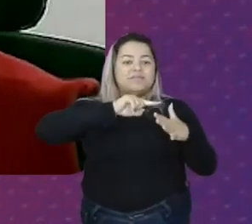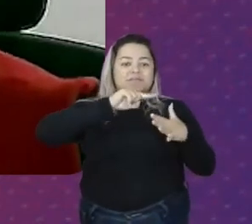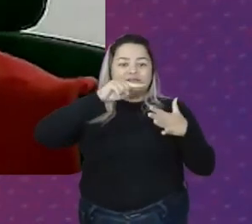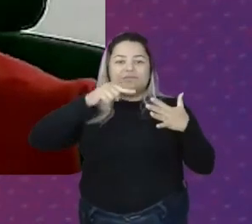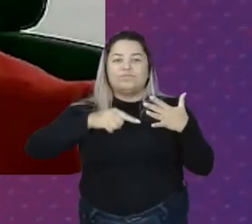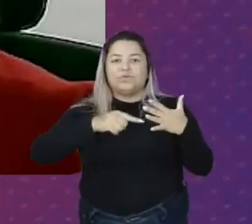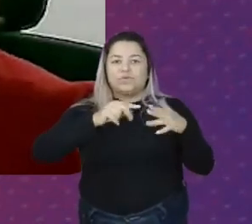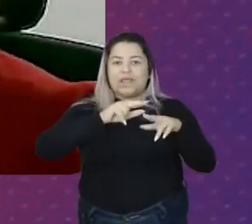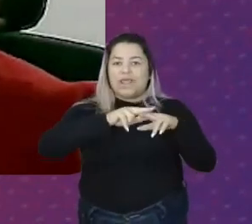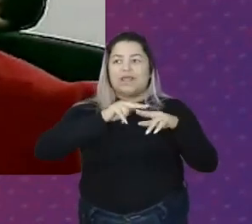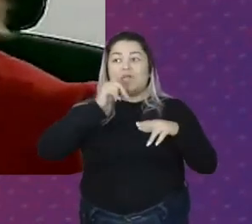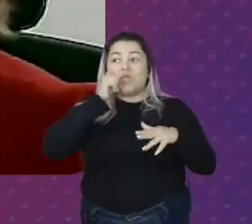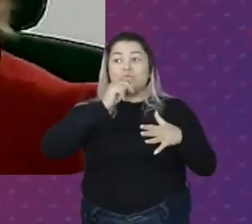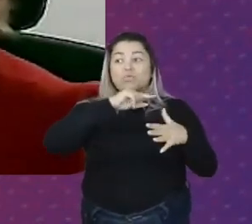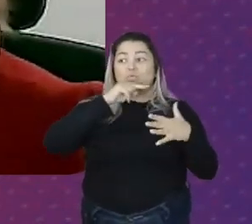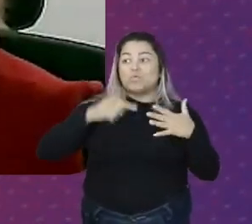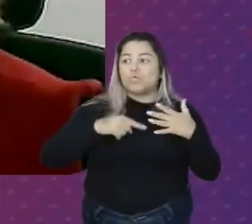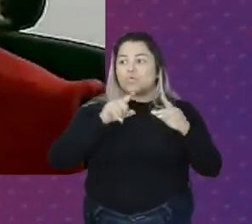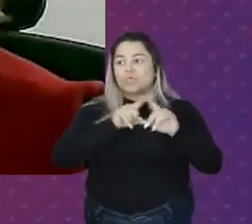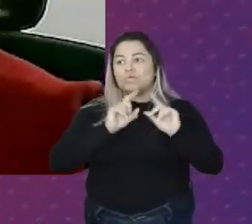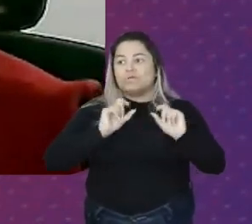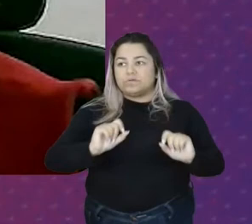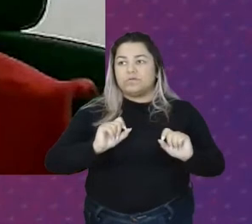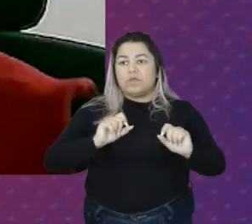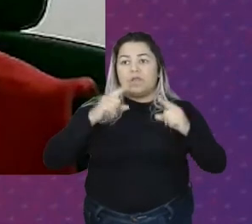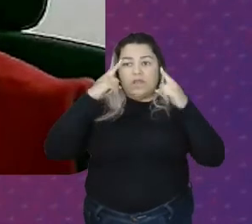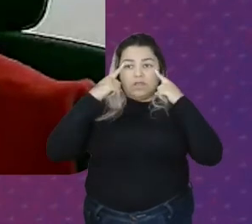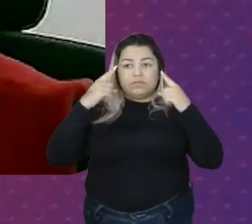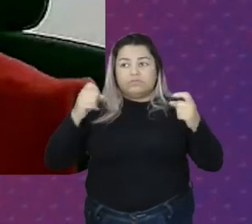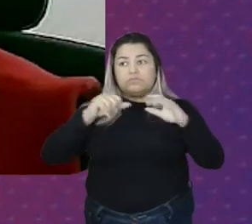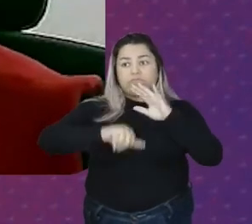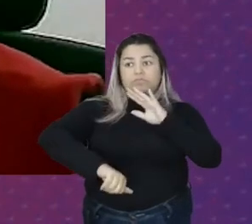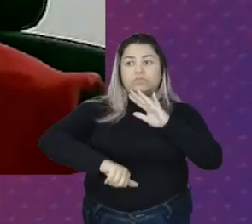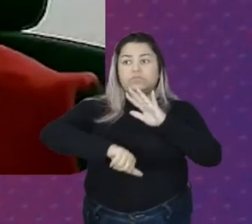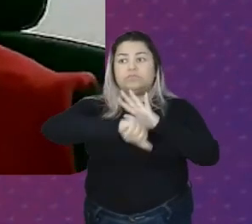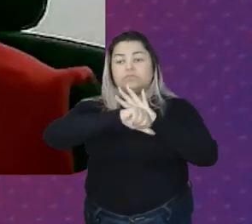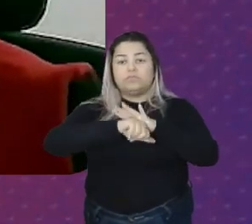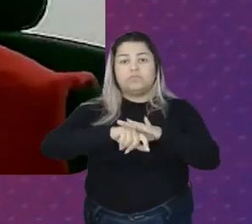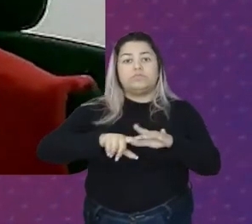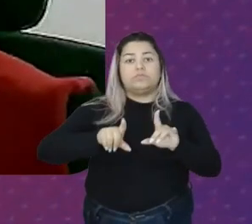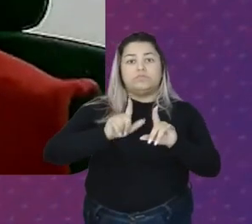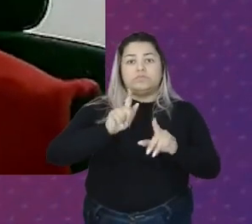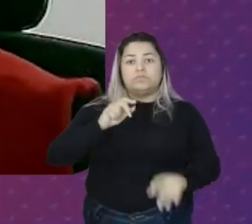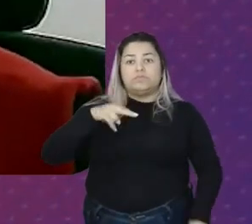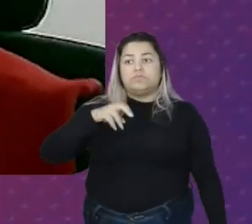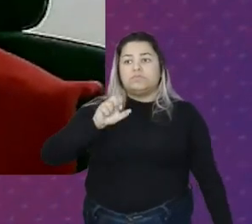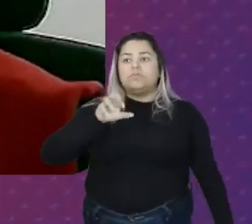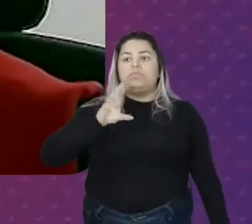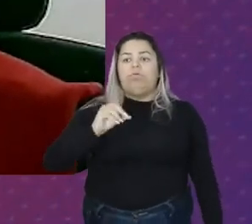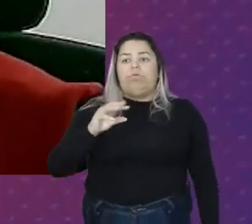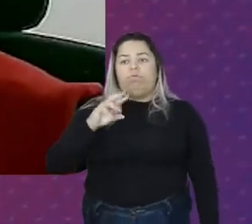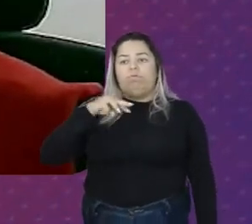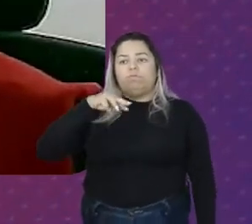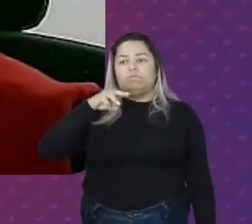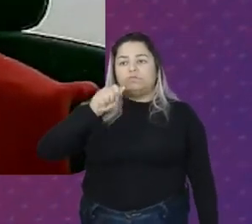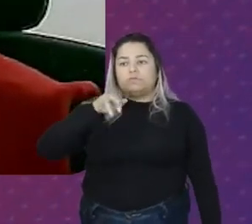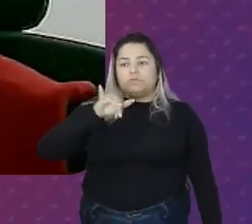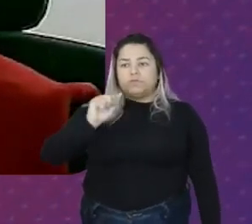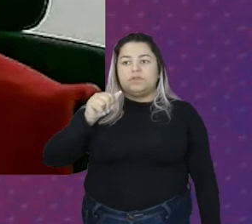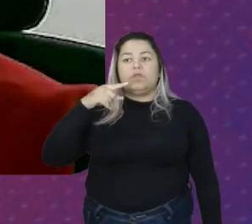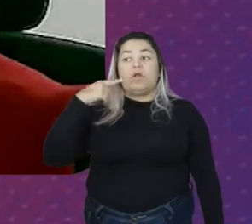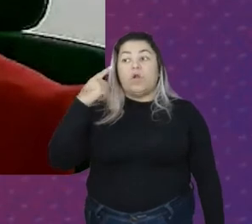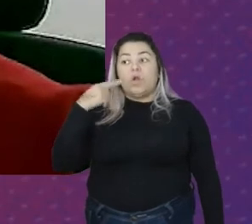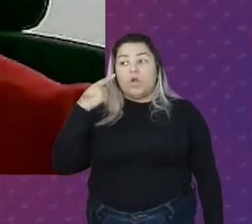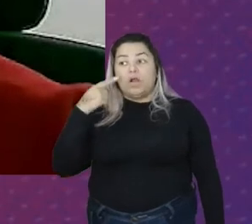hoje sobre violência política de gênero. Eu sou Maria Tereza Capra, sou de São Miguel do Oeste, Santa Catarina,